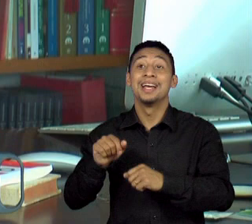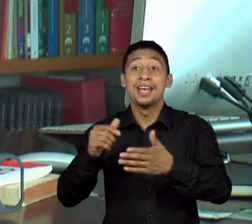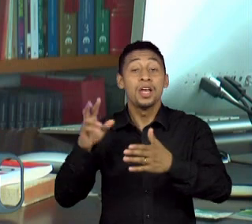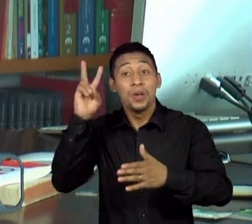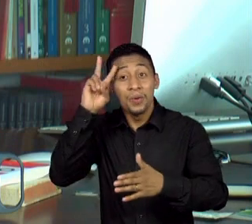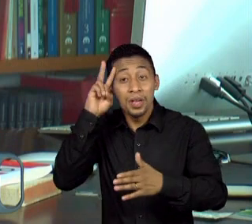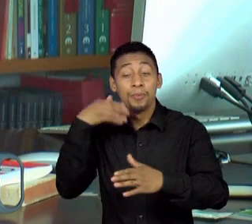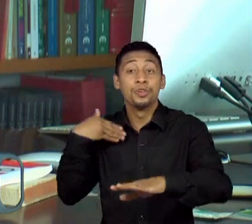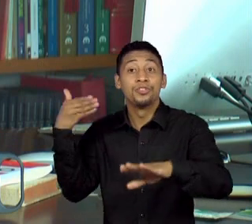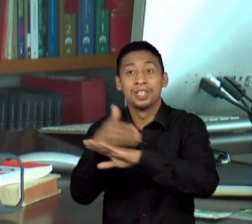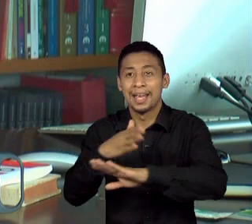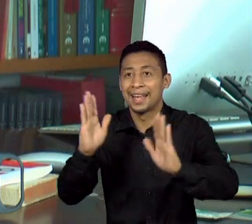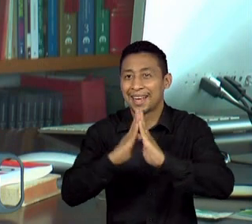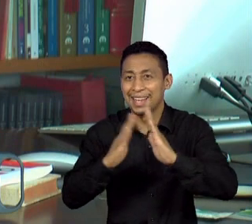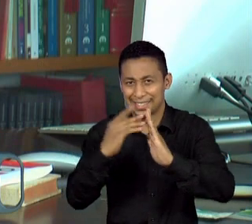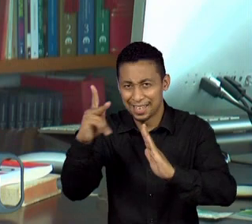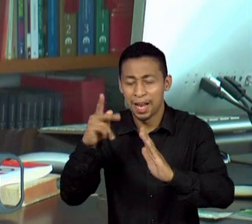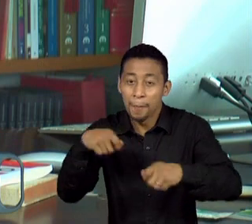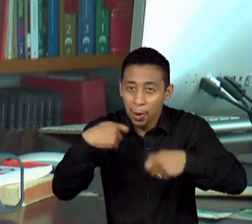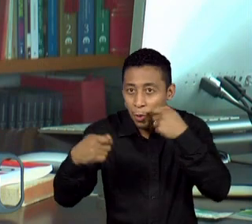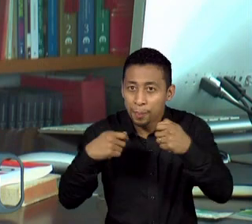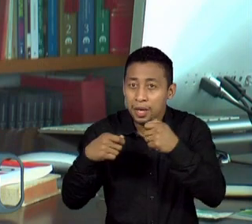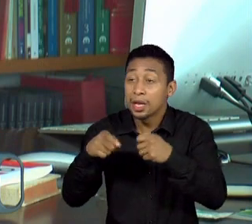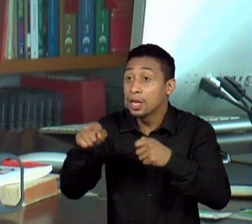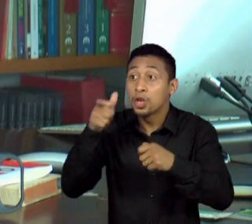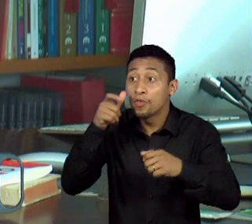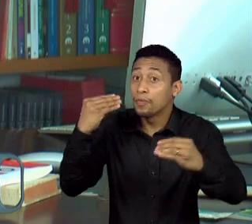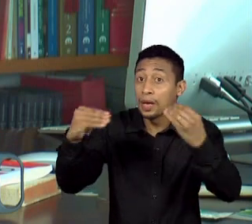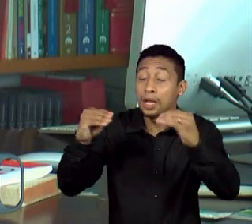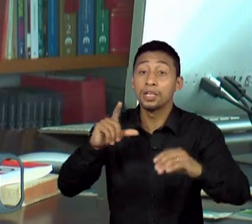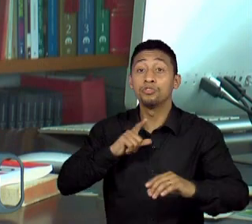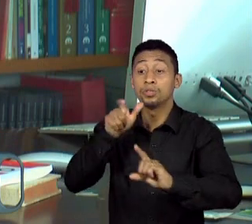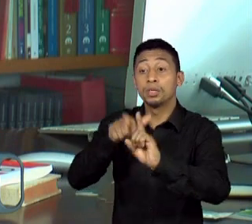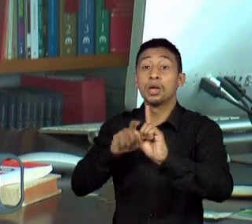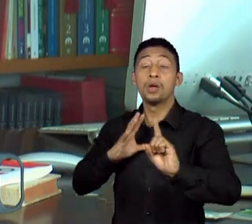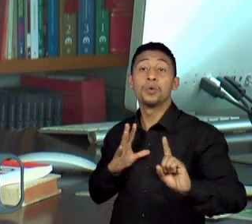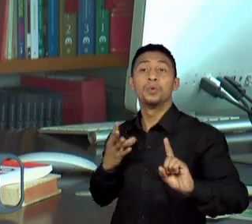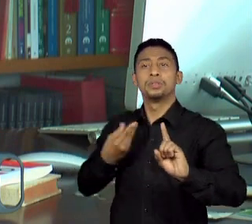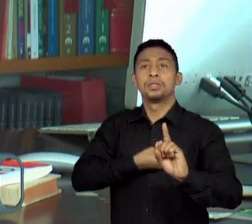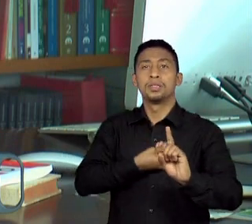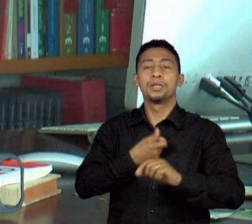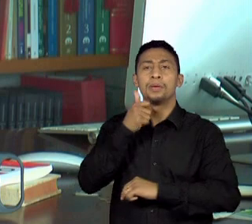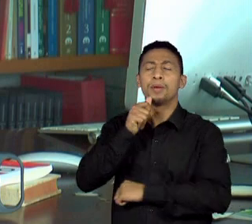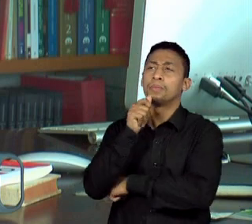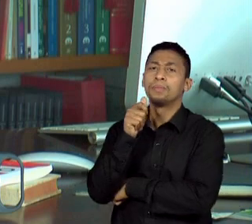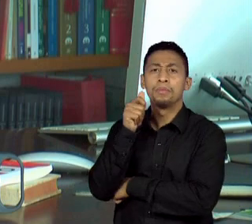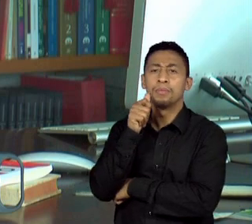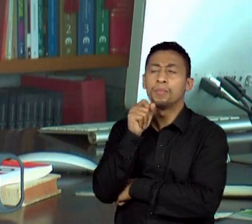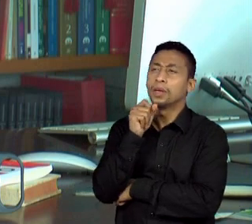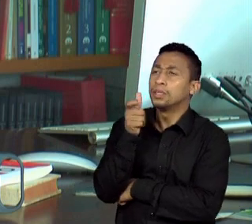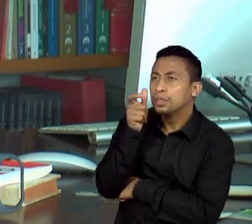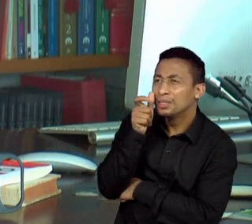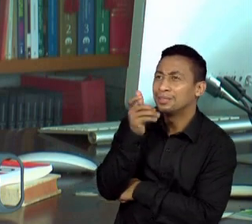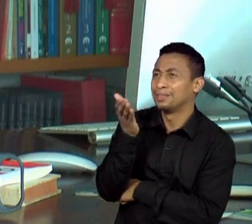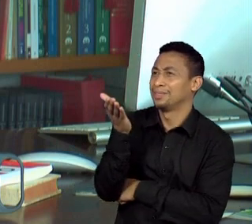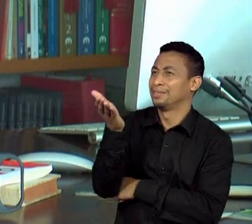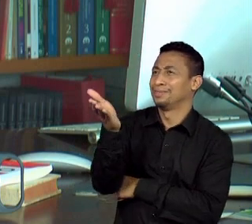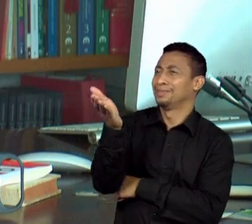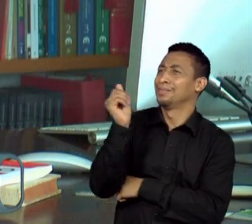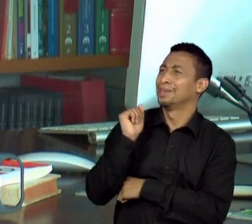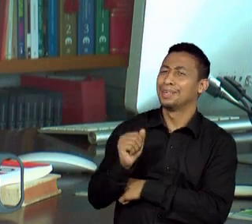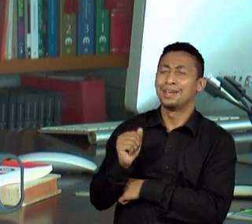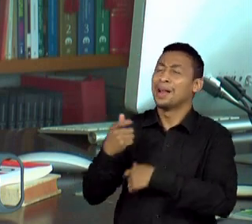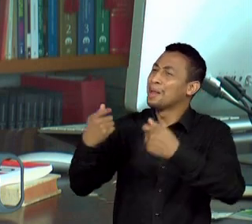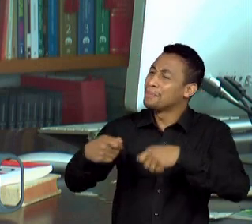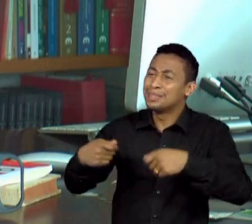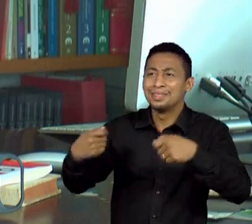uma novela da Glória Pérez que tinha um personagem trans. E a minha mãe disse assim, aquela mãe, ela tem que entender que aquela menina não vai ser feliz de outro jeito,